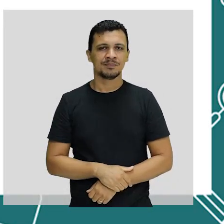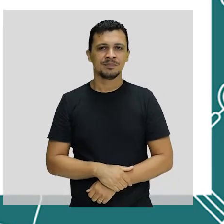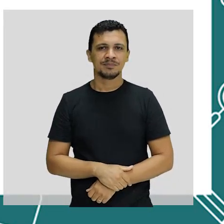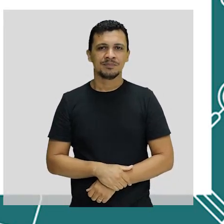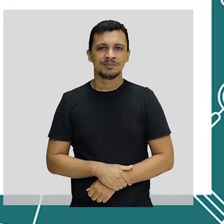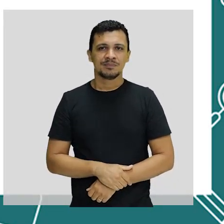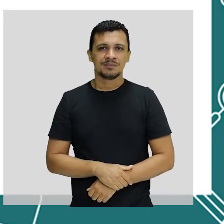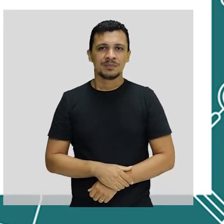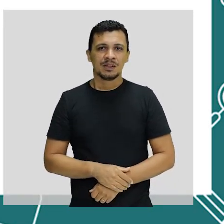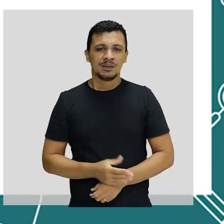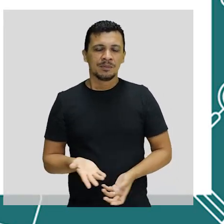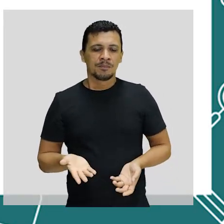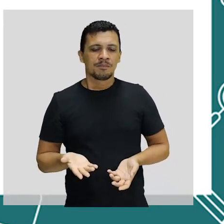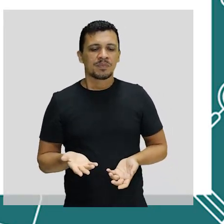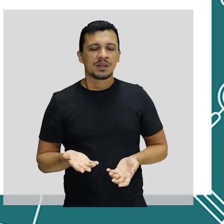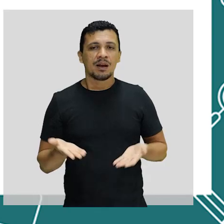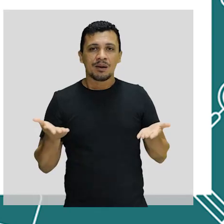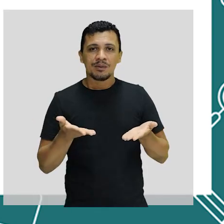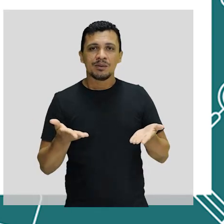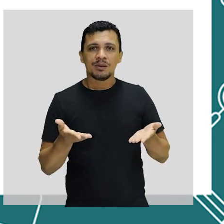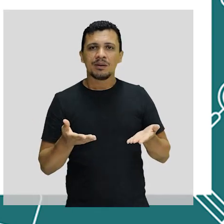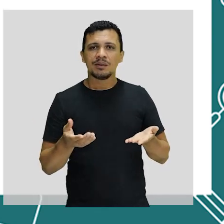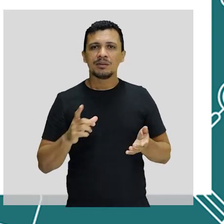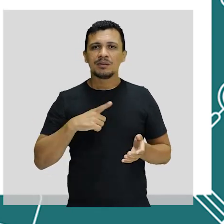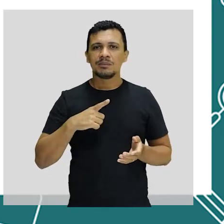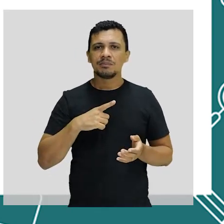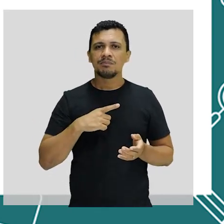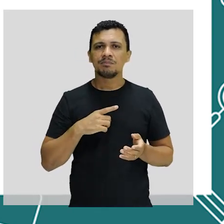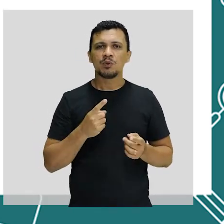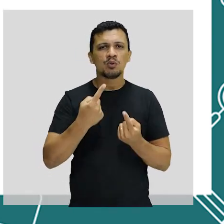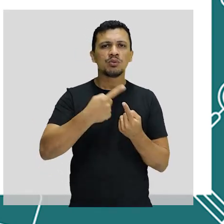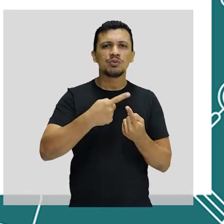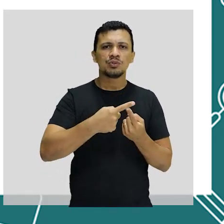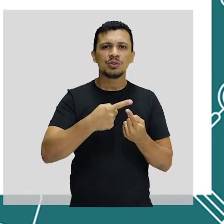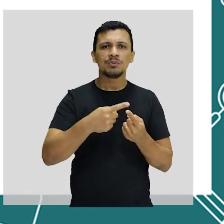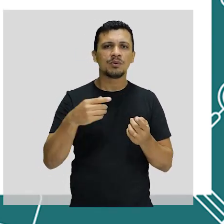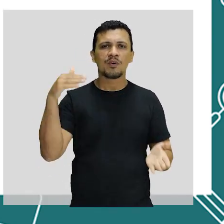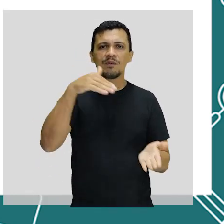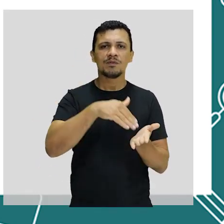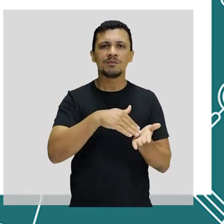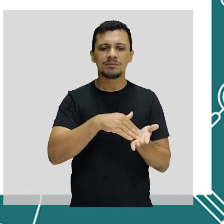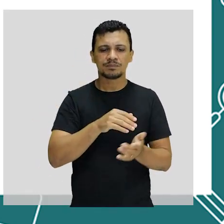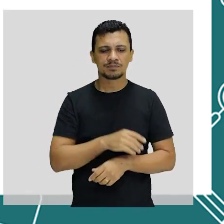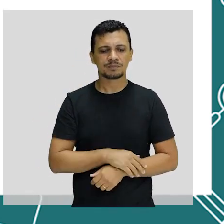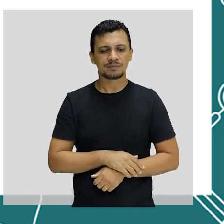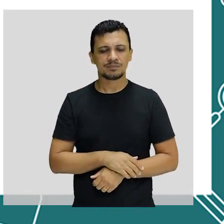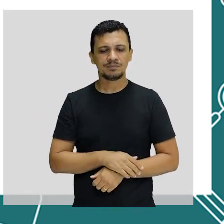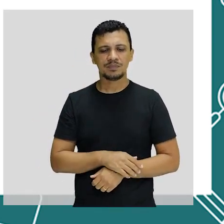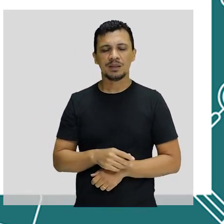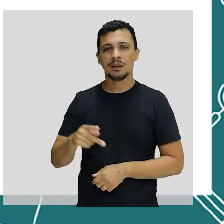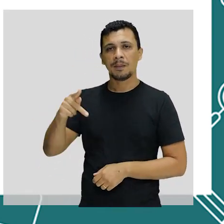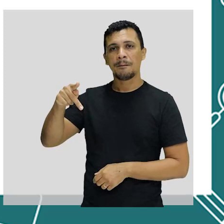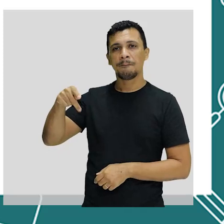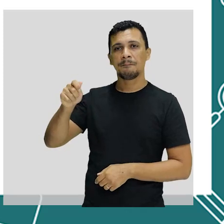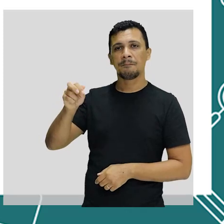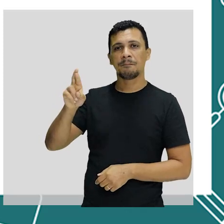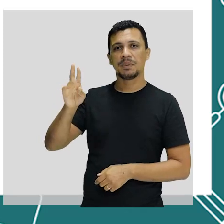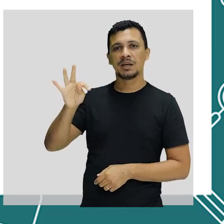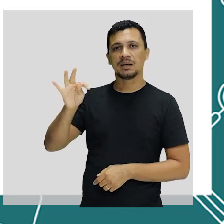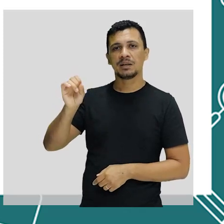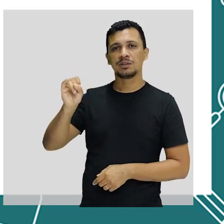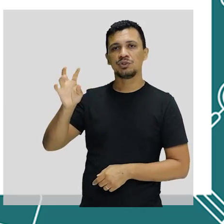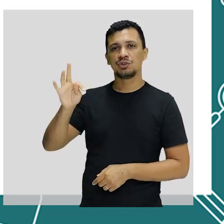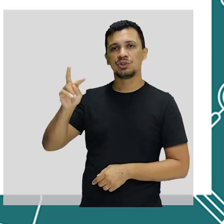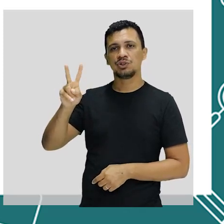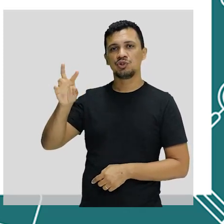Vamos para terminar agora essas classificações. Então, eu tenho substantivo partitivo, tá? Que são palavras que